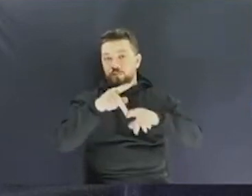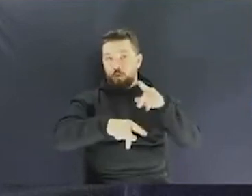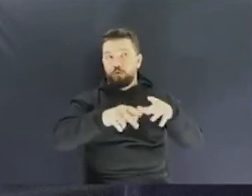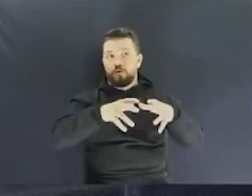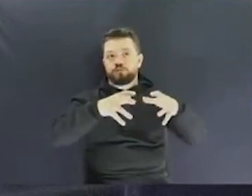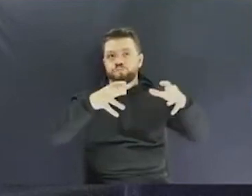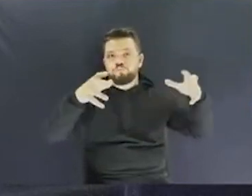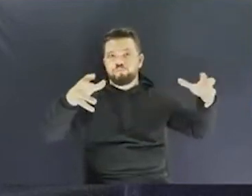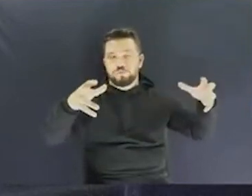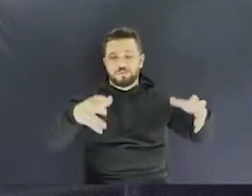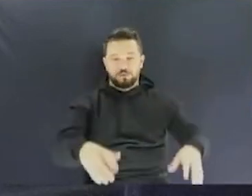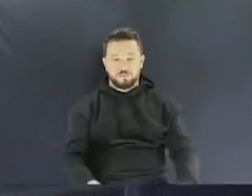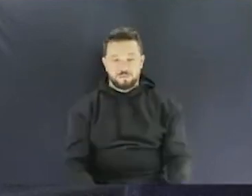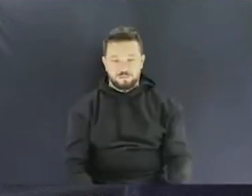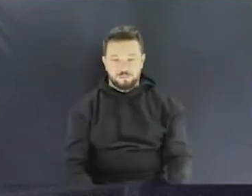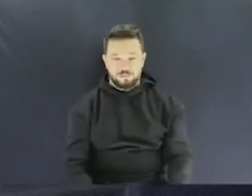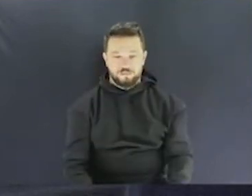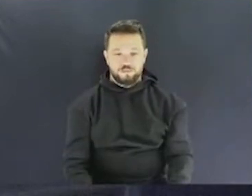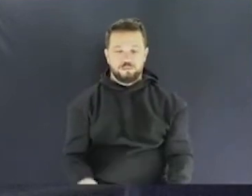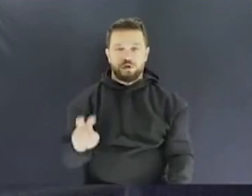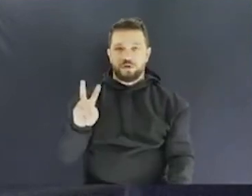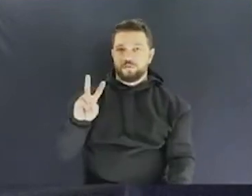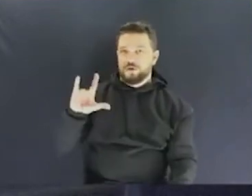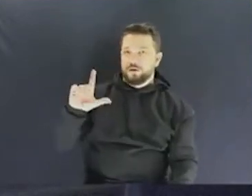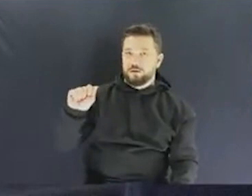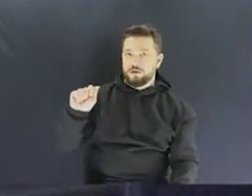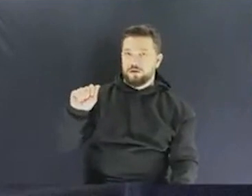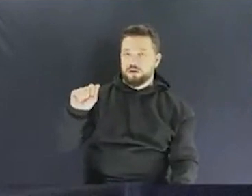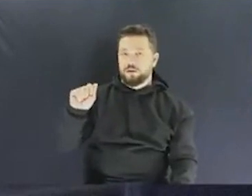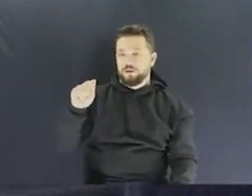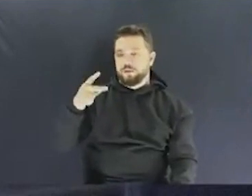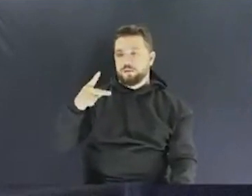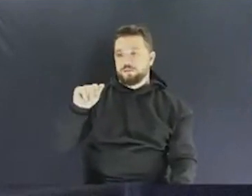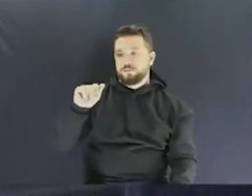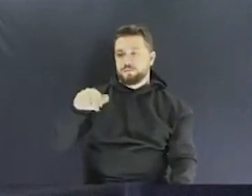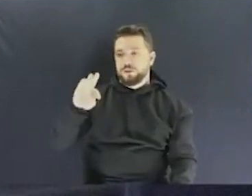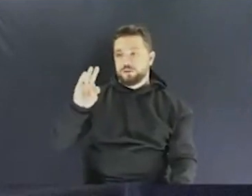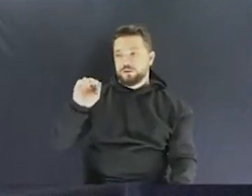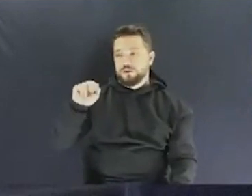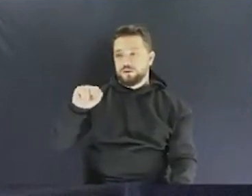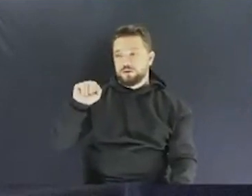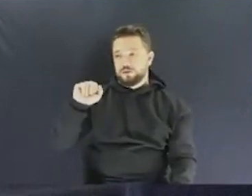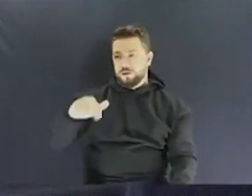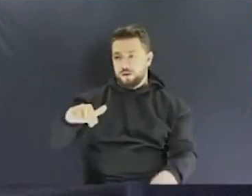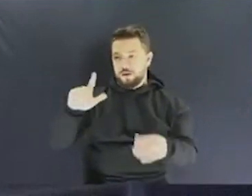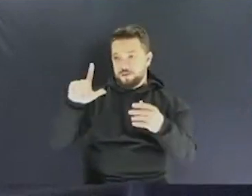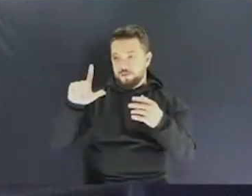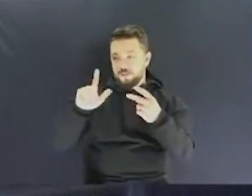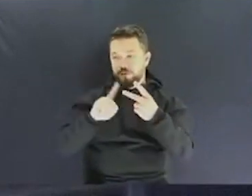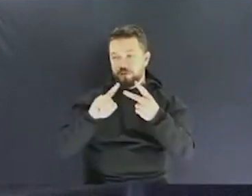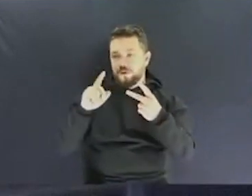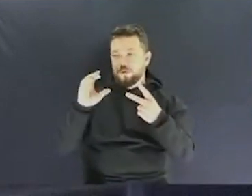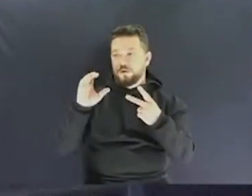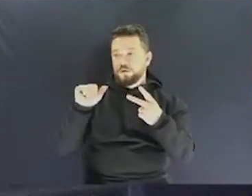infantil. Regularização da Vila Pantanal, atenção. Regularização da Vila Califórnia, atenção. Títulos